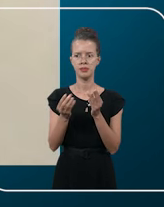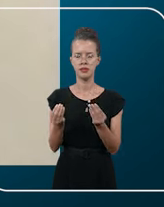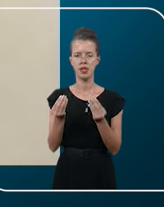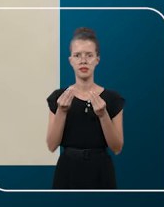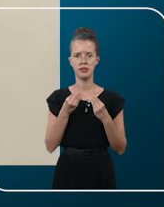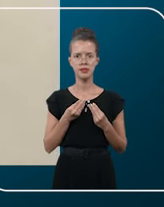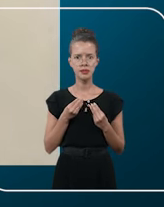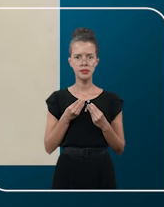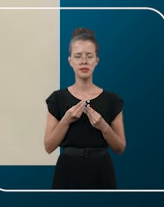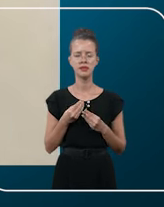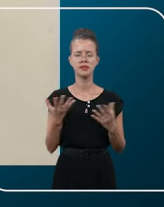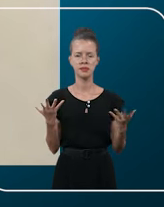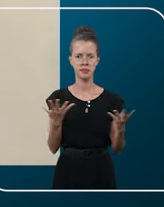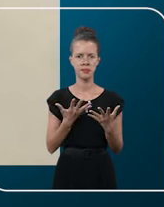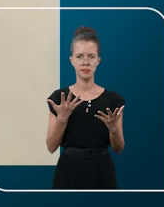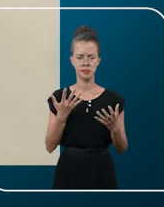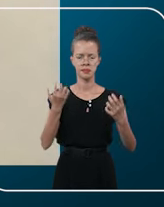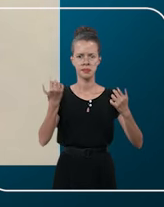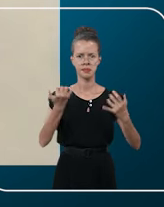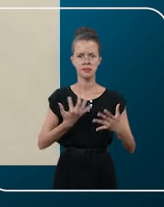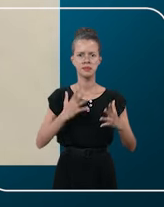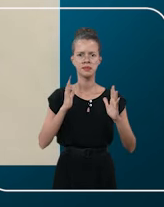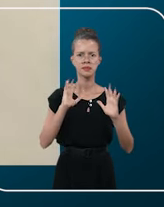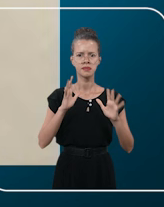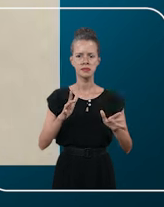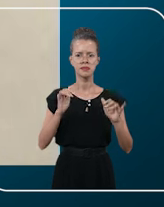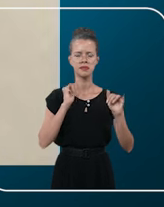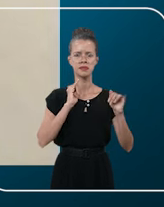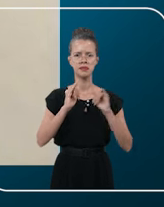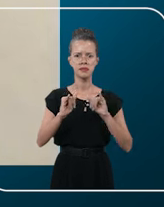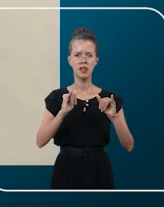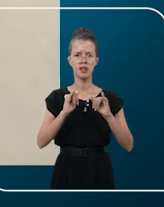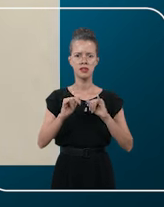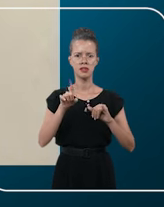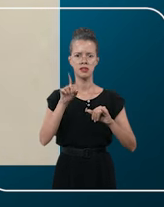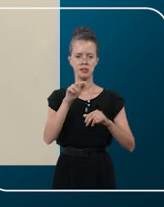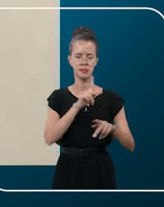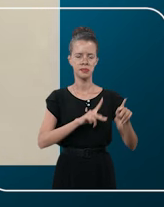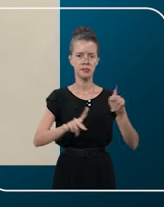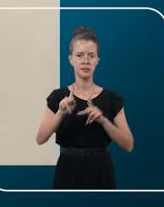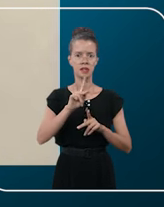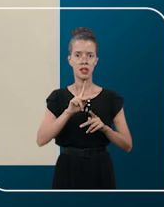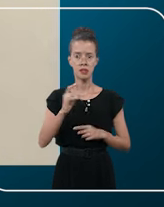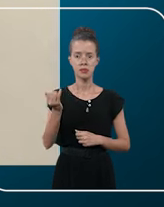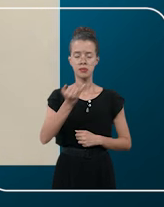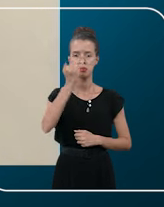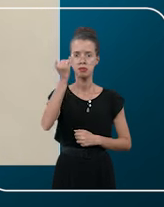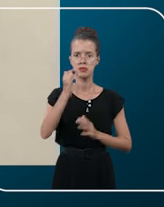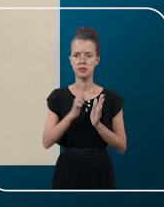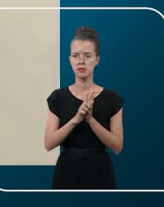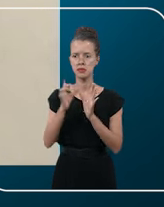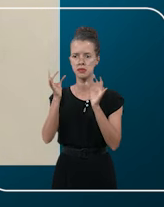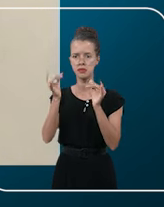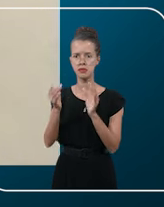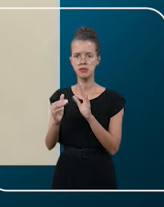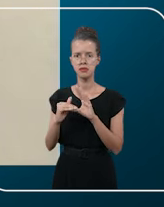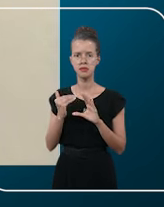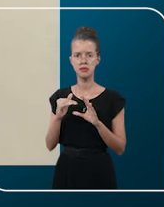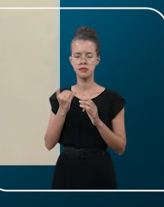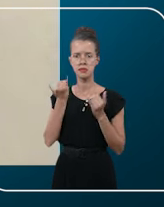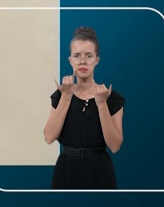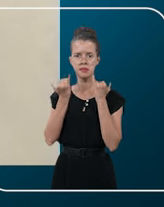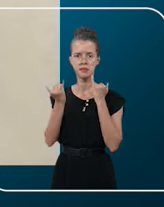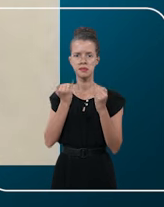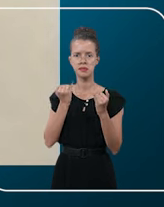e informando a população que é muito importante buscar o prontuário, uma vez que ali tem